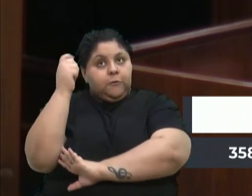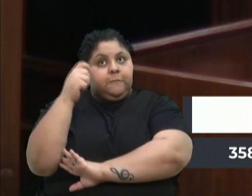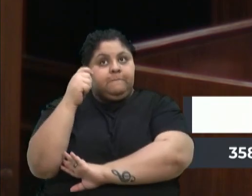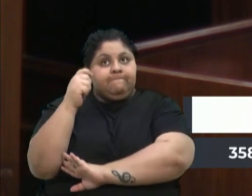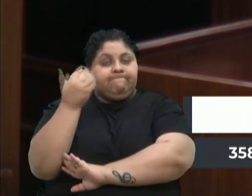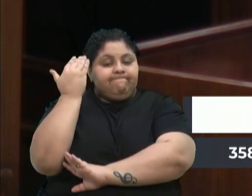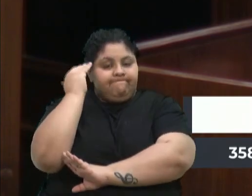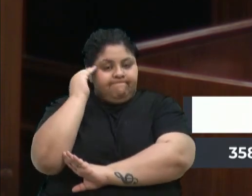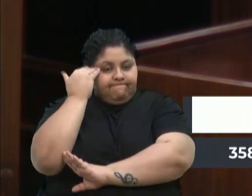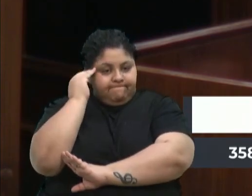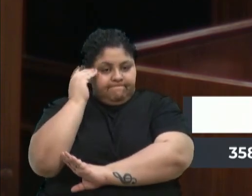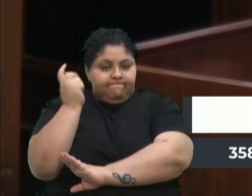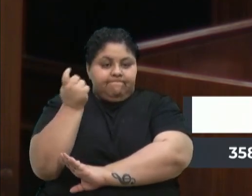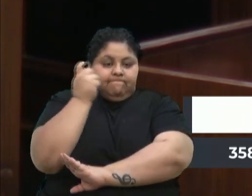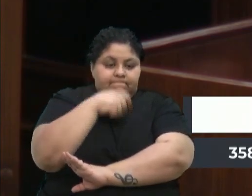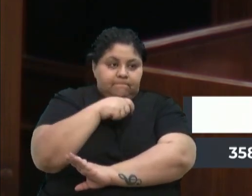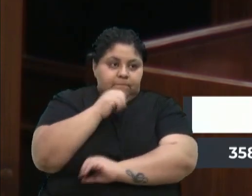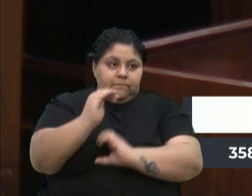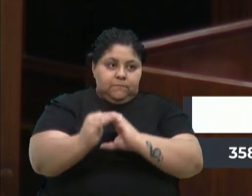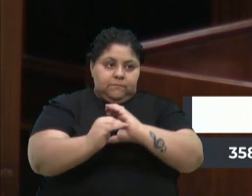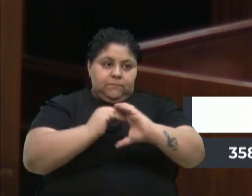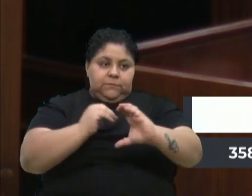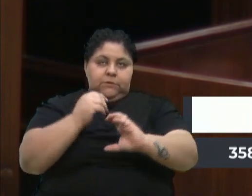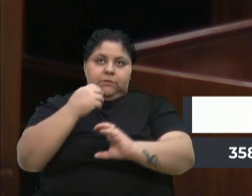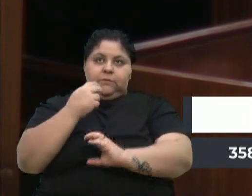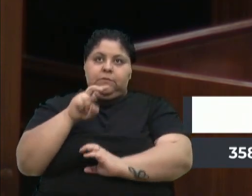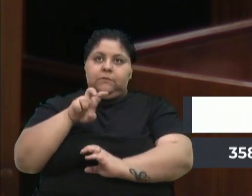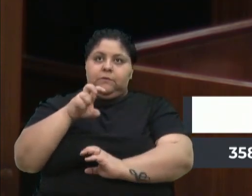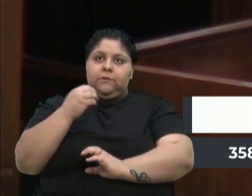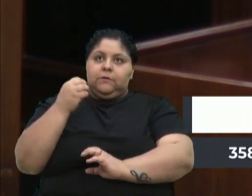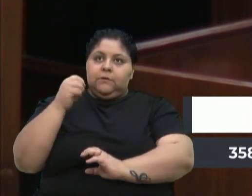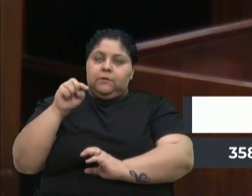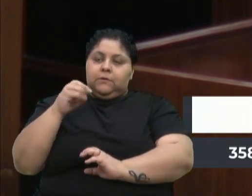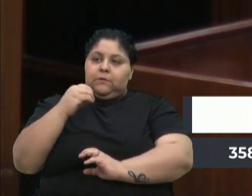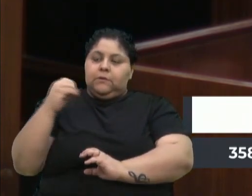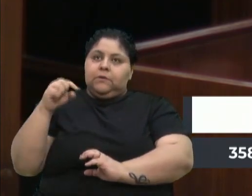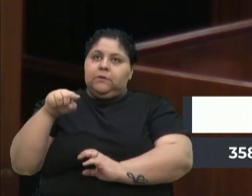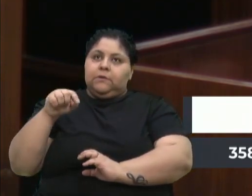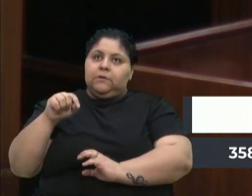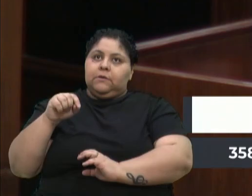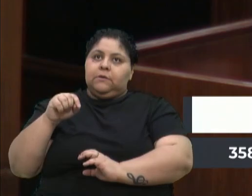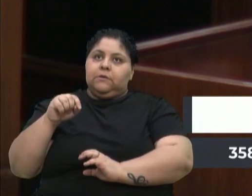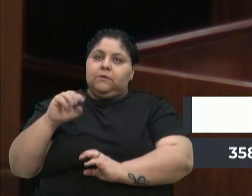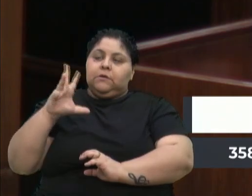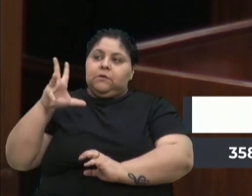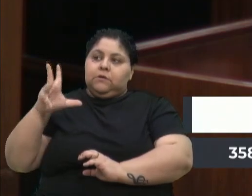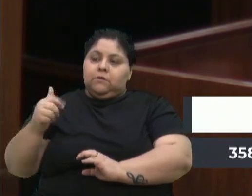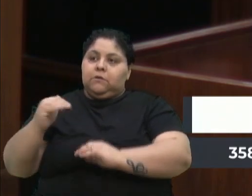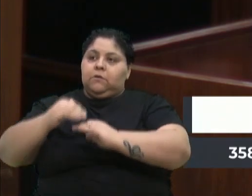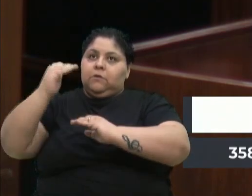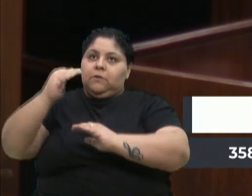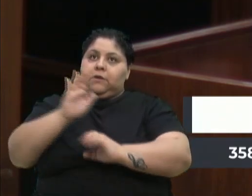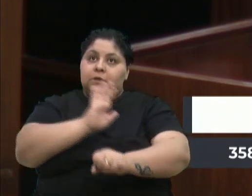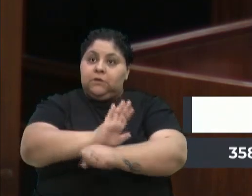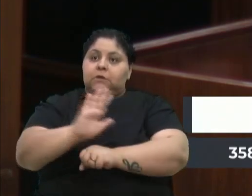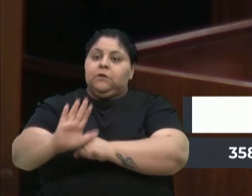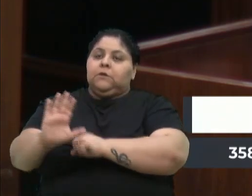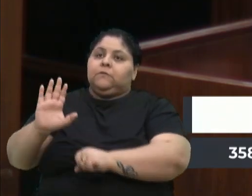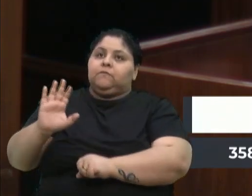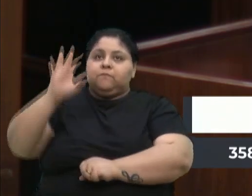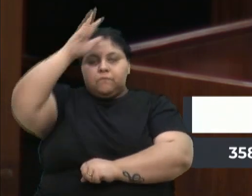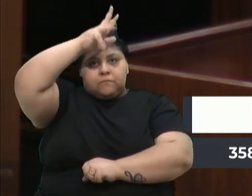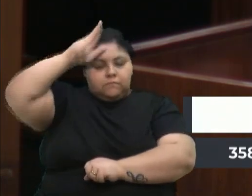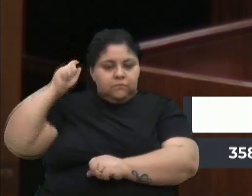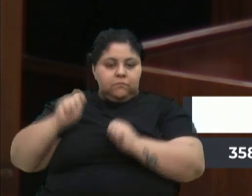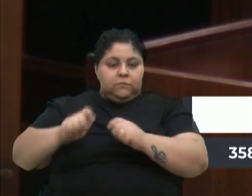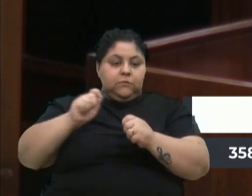uma emenda de 500 mil, com mais uma ajuda do município, acho que, se eu não me engano, vai estar em torno de R$1,5 milhão, para poder